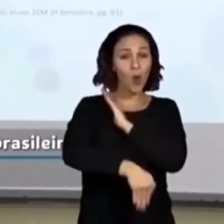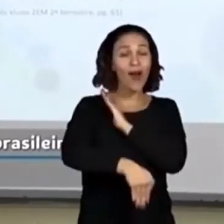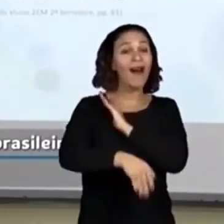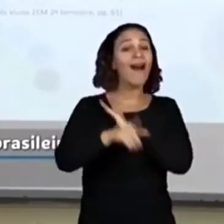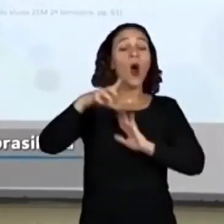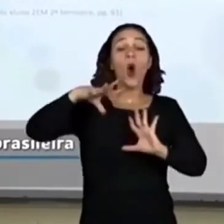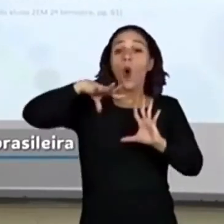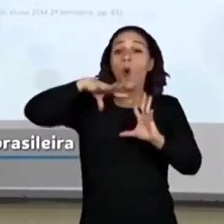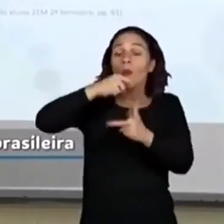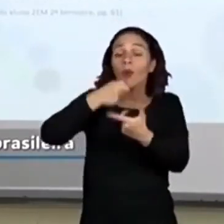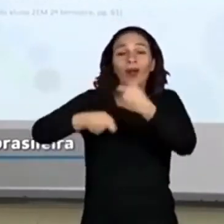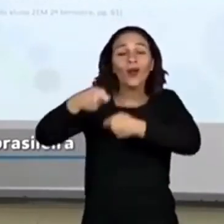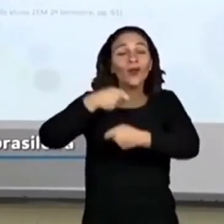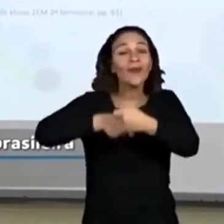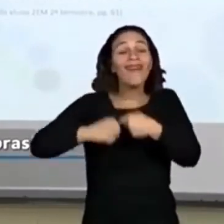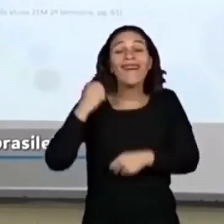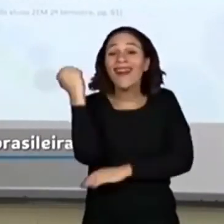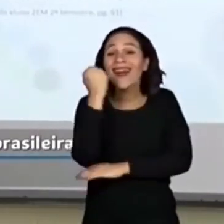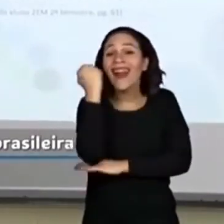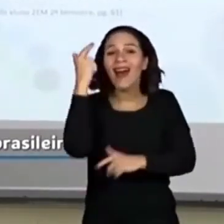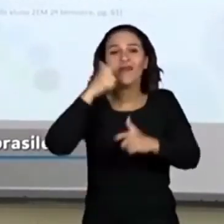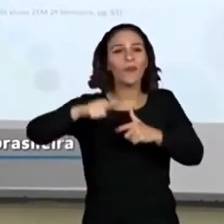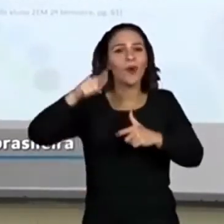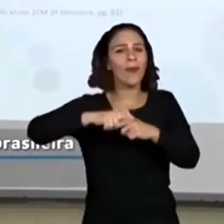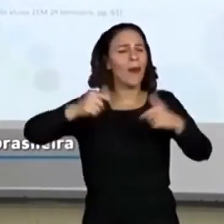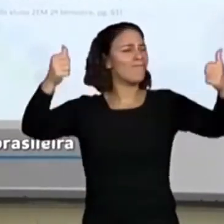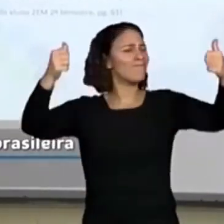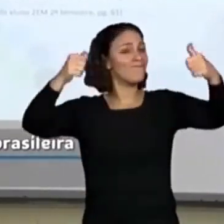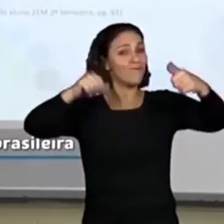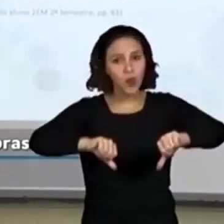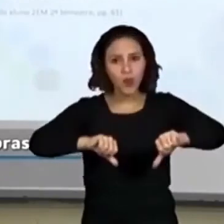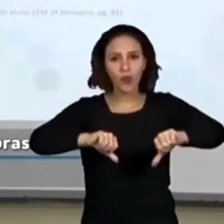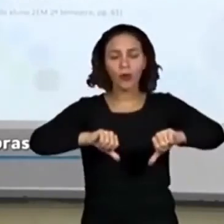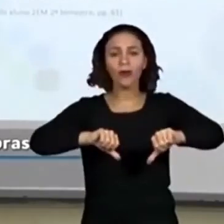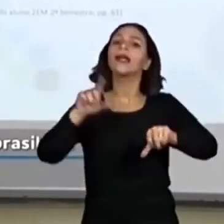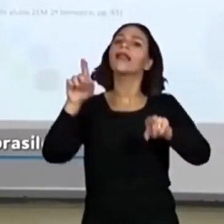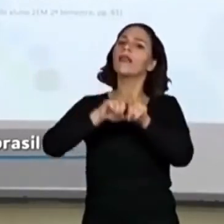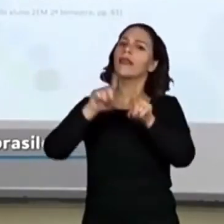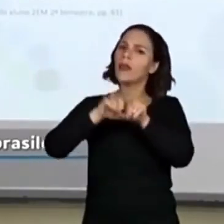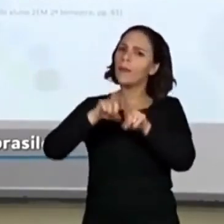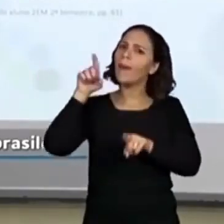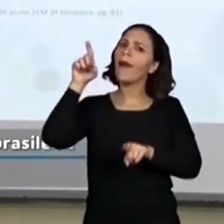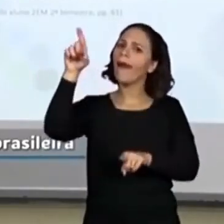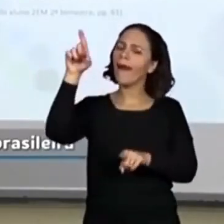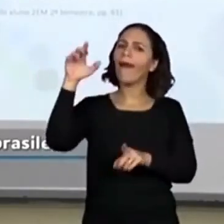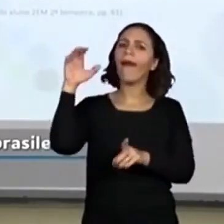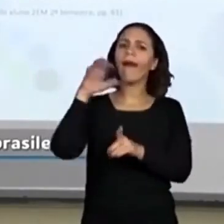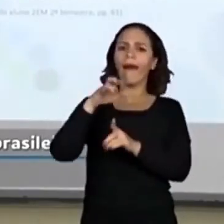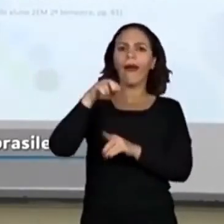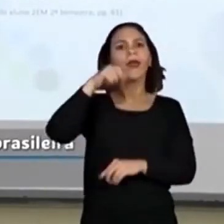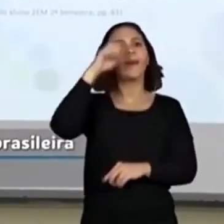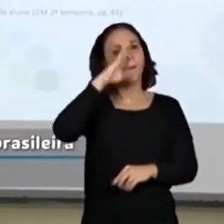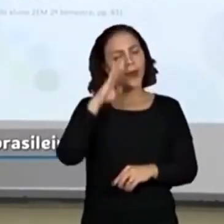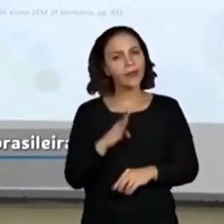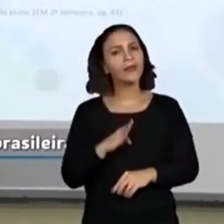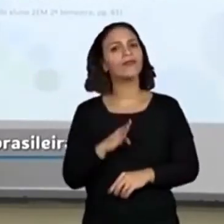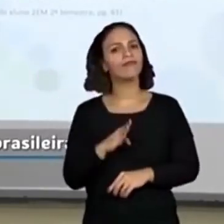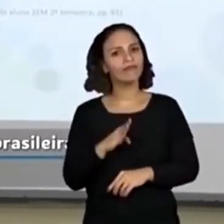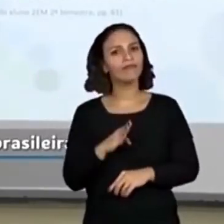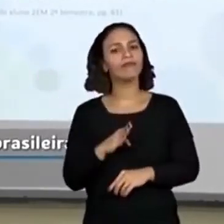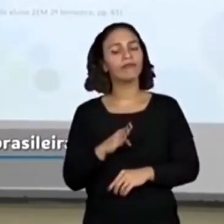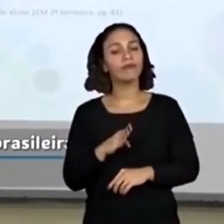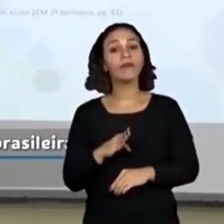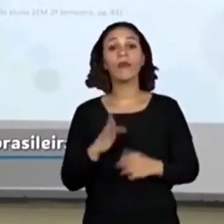mundo inteiro. Logicamente que aquela crise afetou também a economia brasileira.